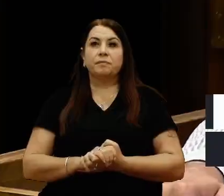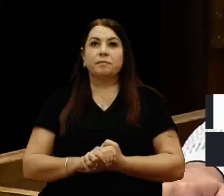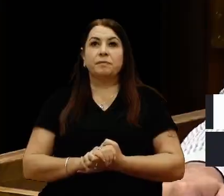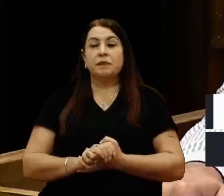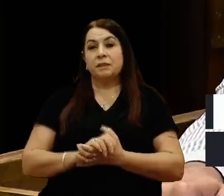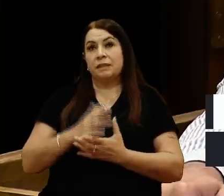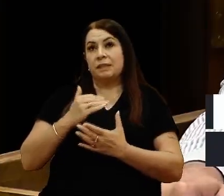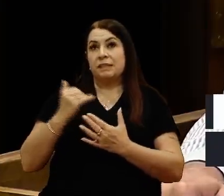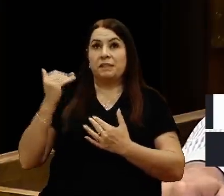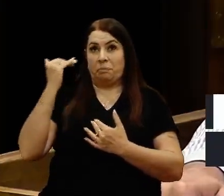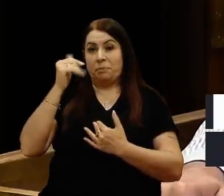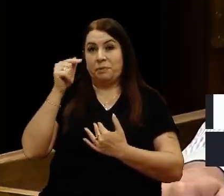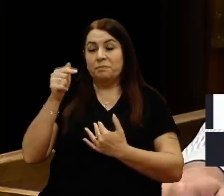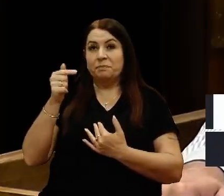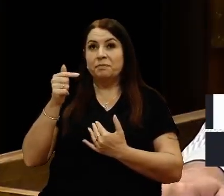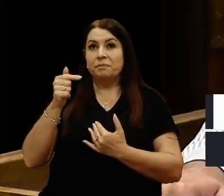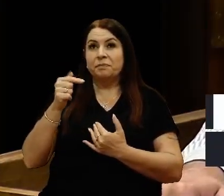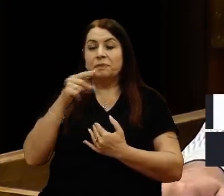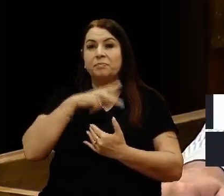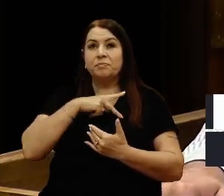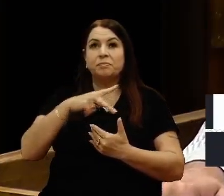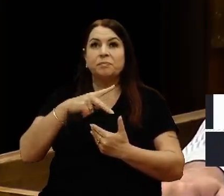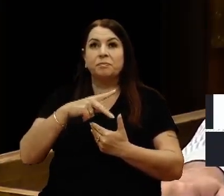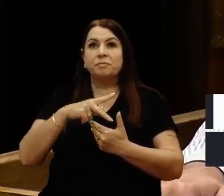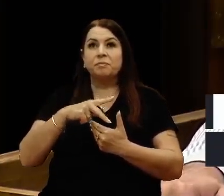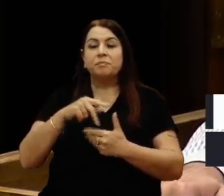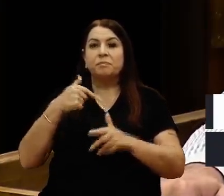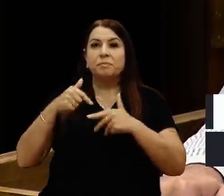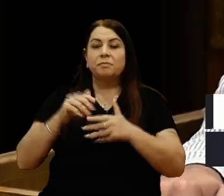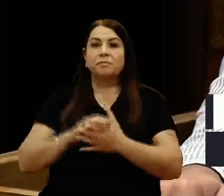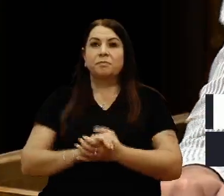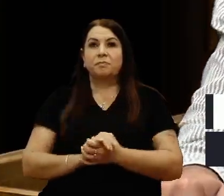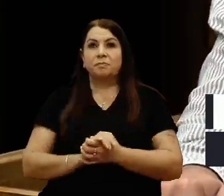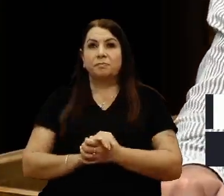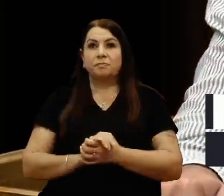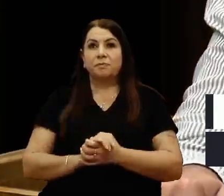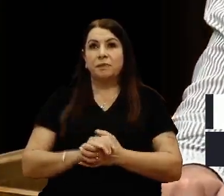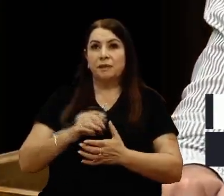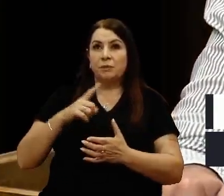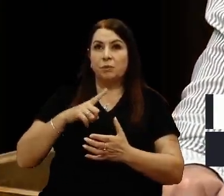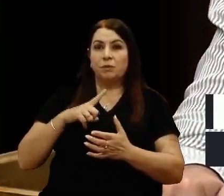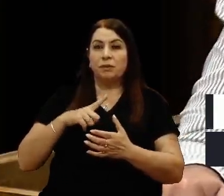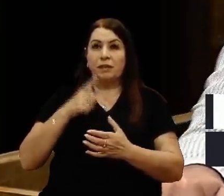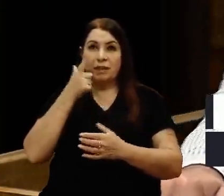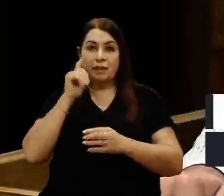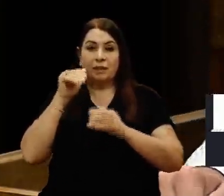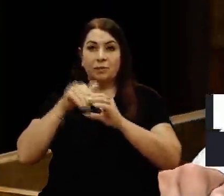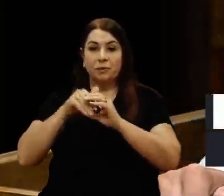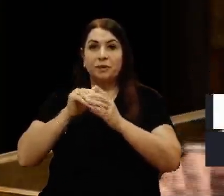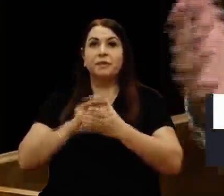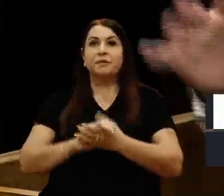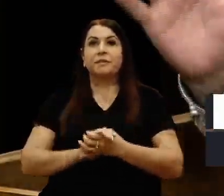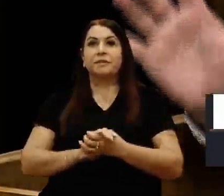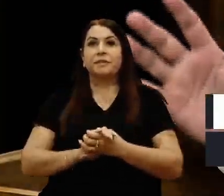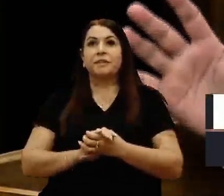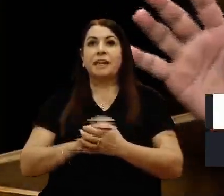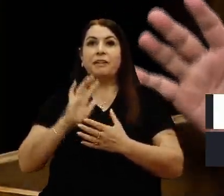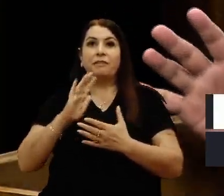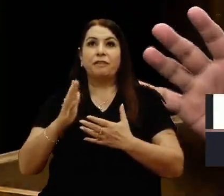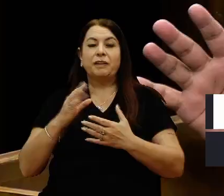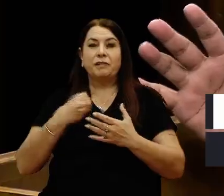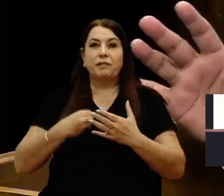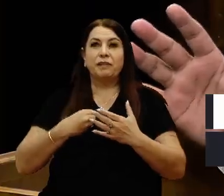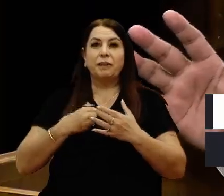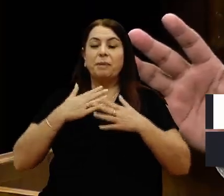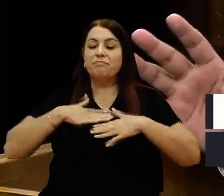posição de presidente em exercício, quando tem o eleito, a vida vai